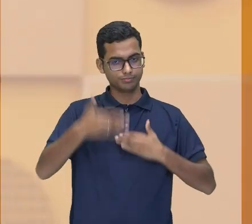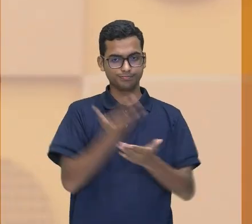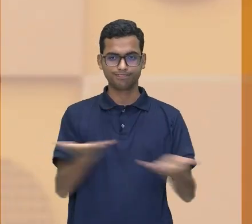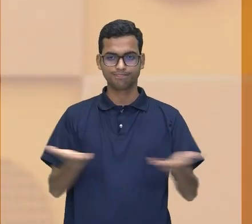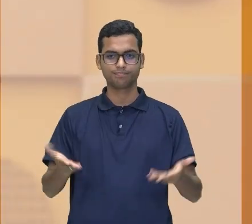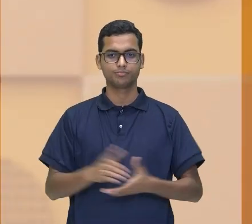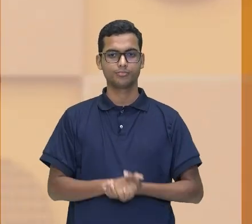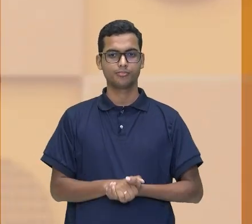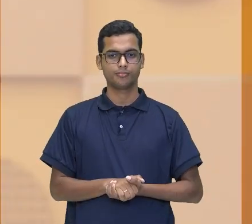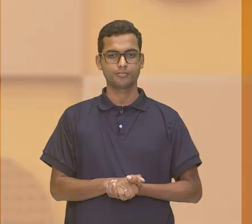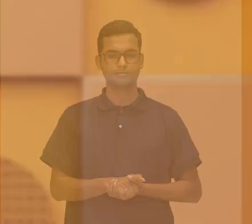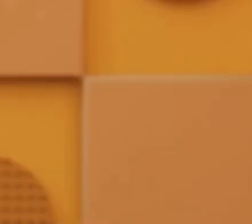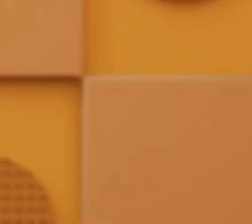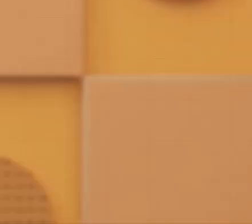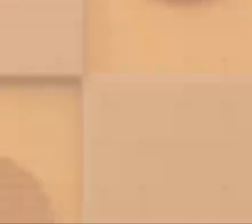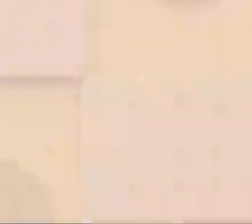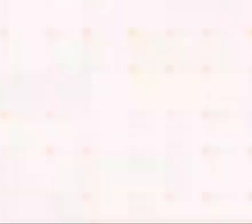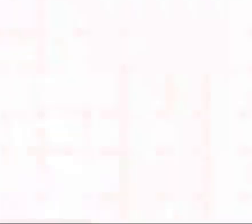aula?